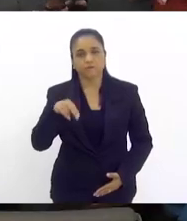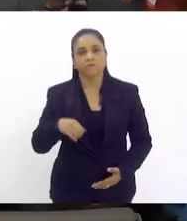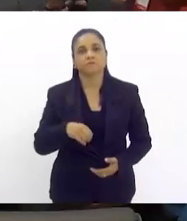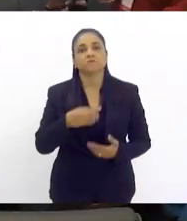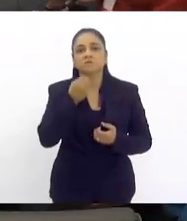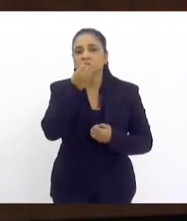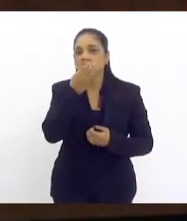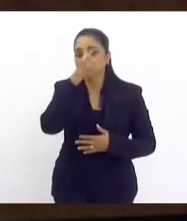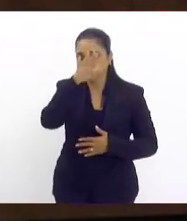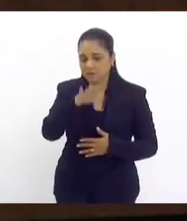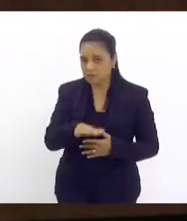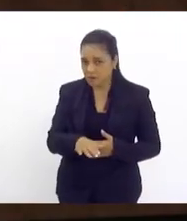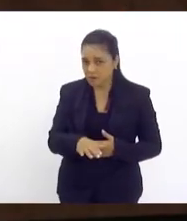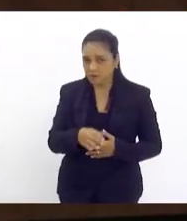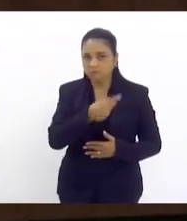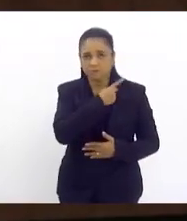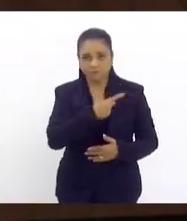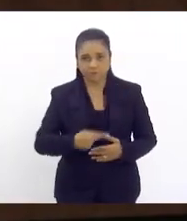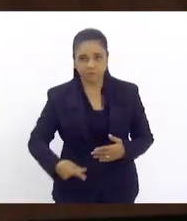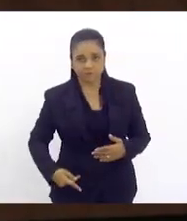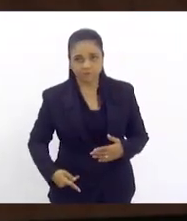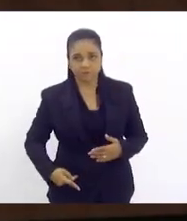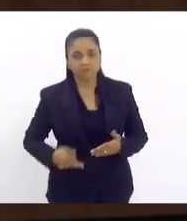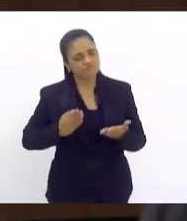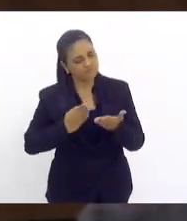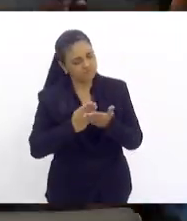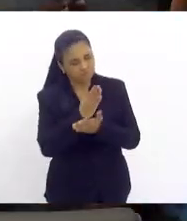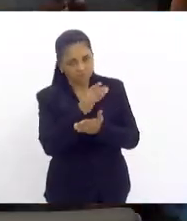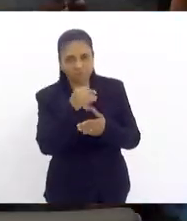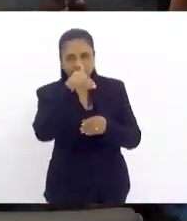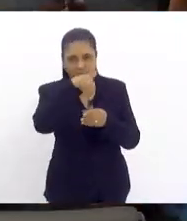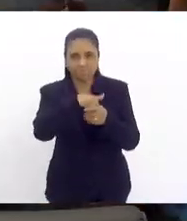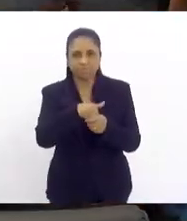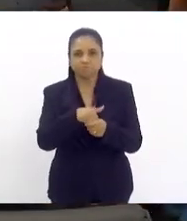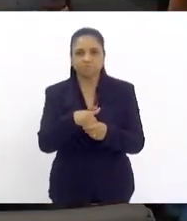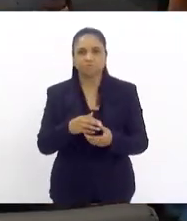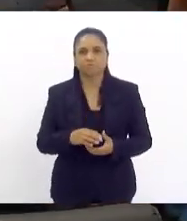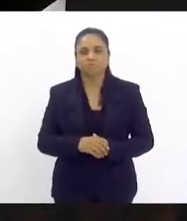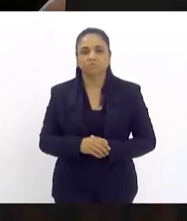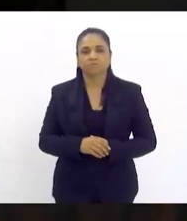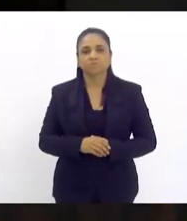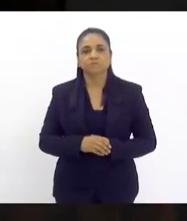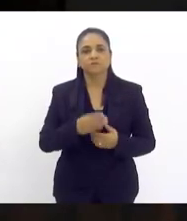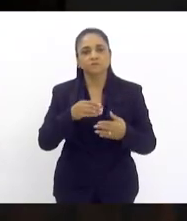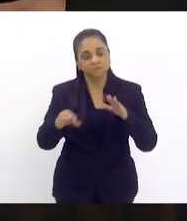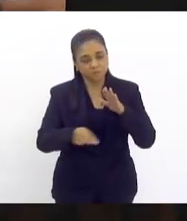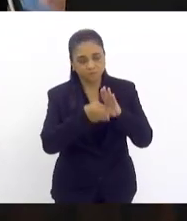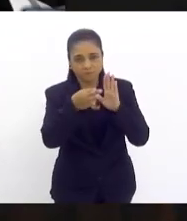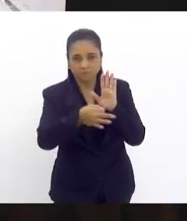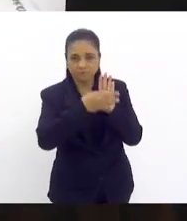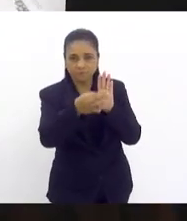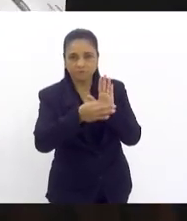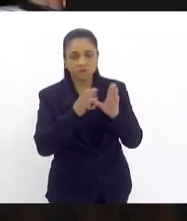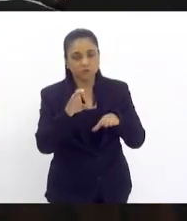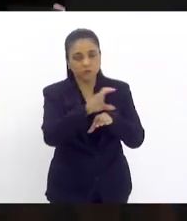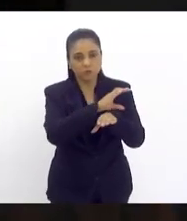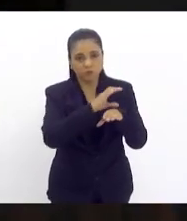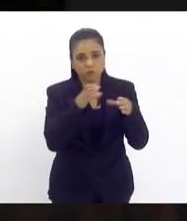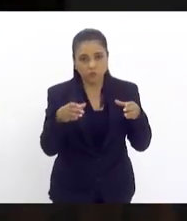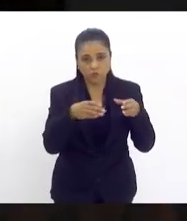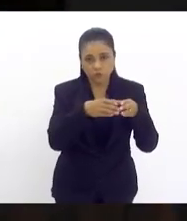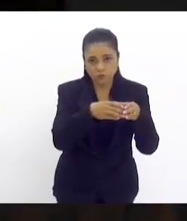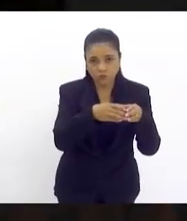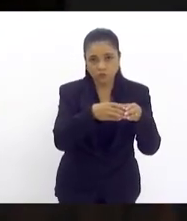Boa tarde, presidente. Parecer favorável. Para emitir parecer pela Comissão da Saúde,